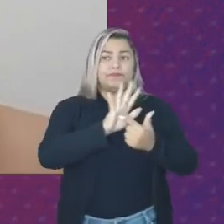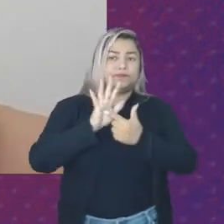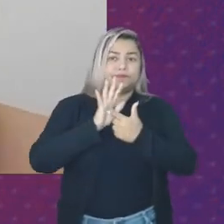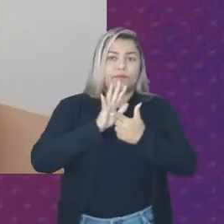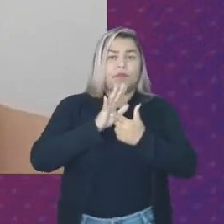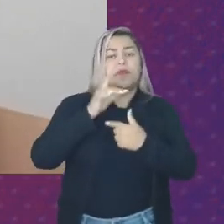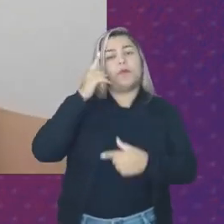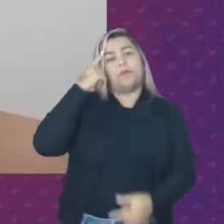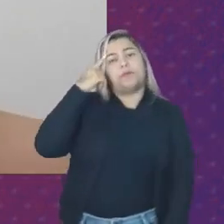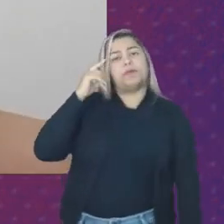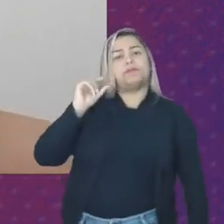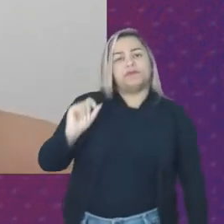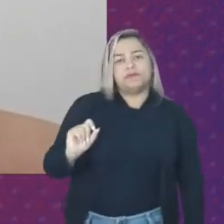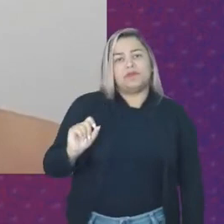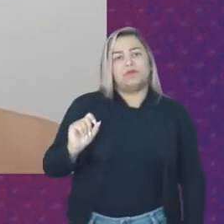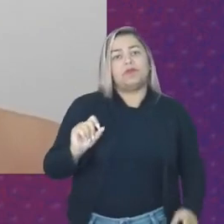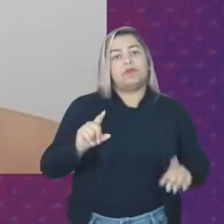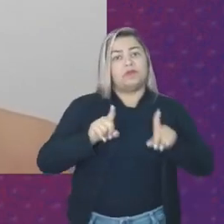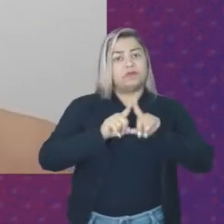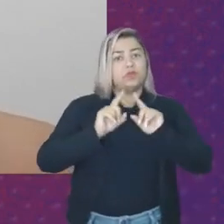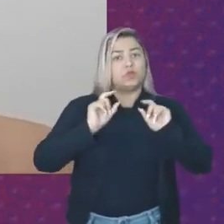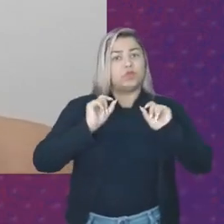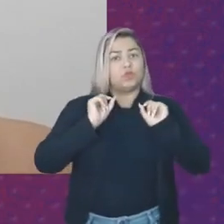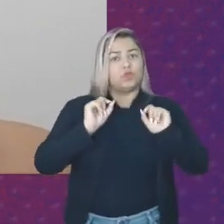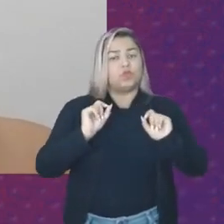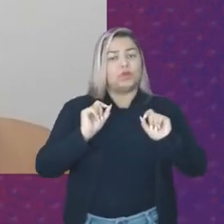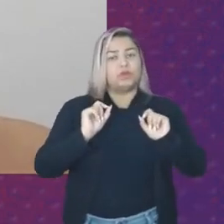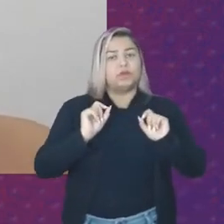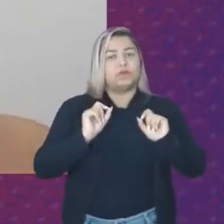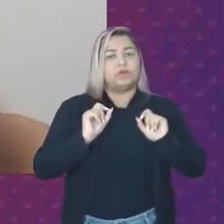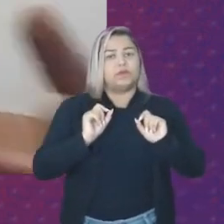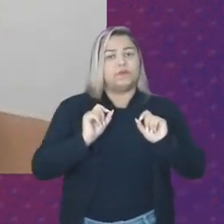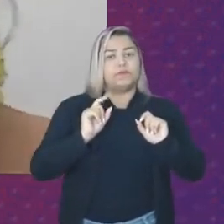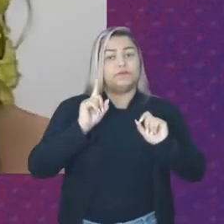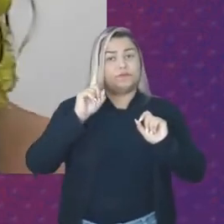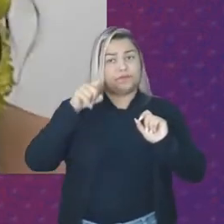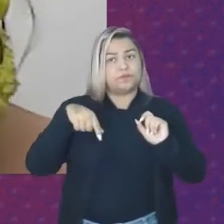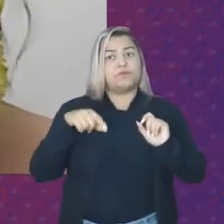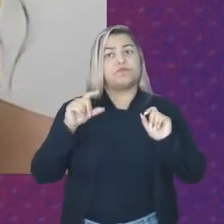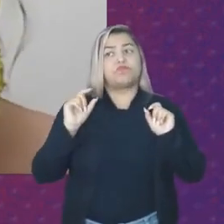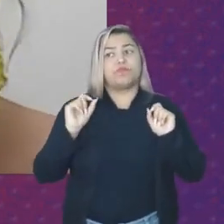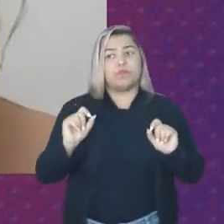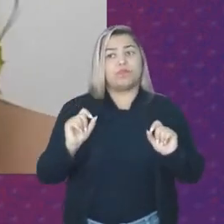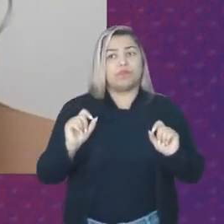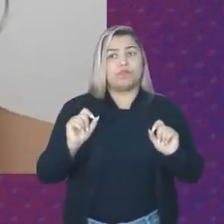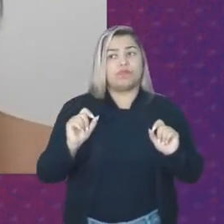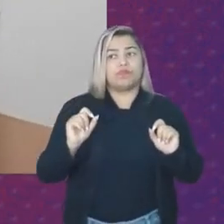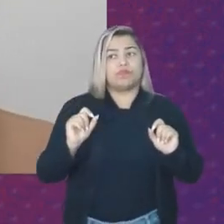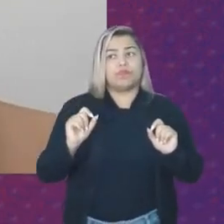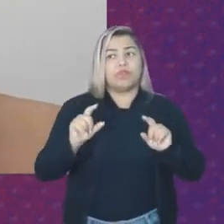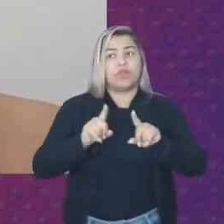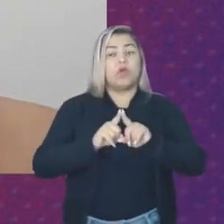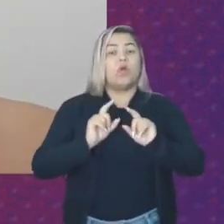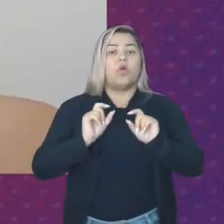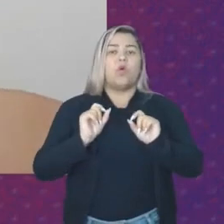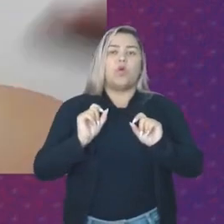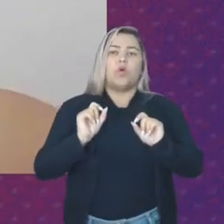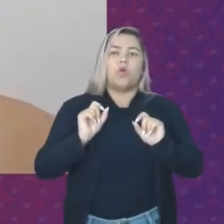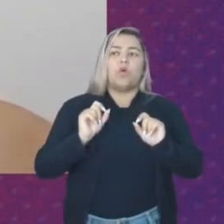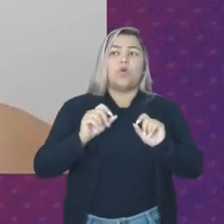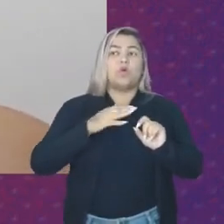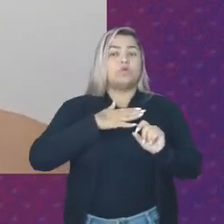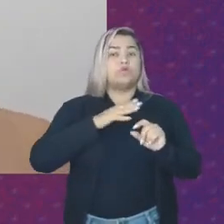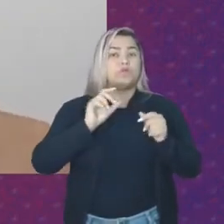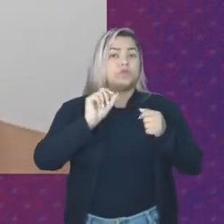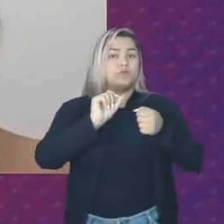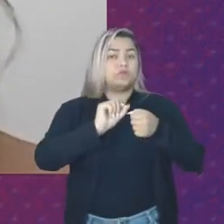para pensar um pouco nesse arquétipo do inocente é a Dove, por exemplo, que faz